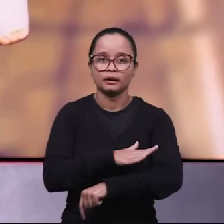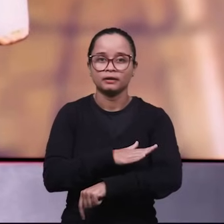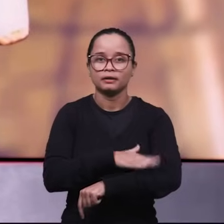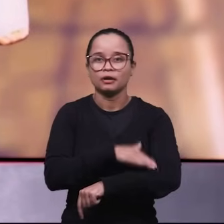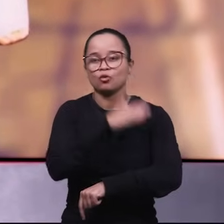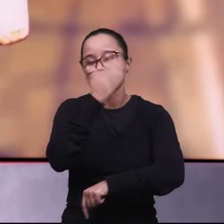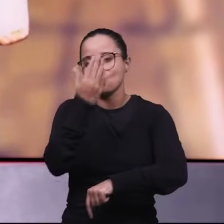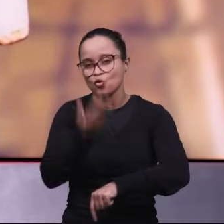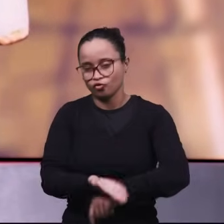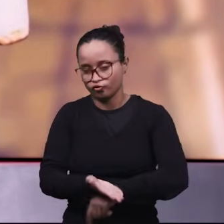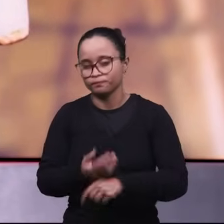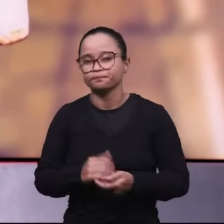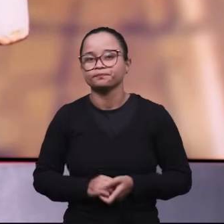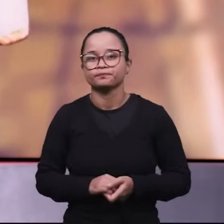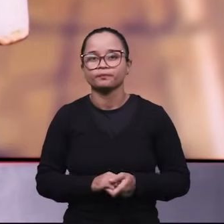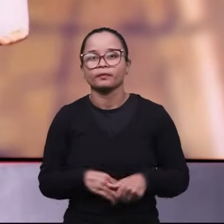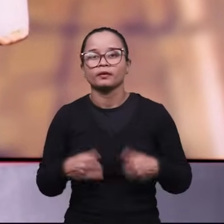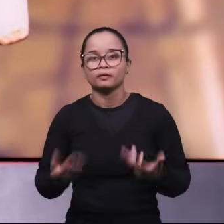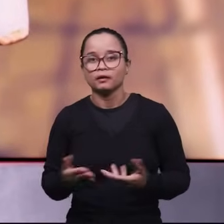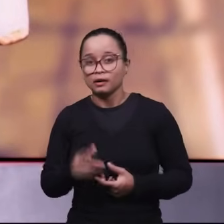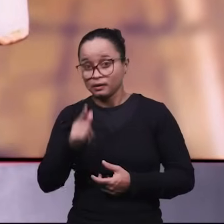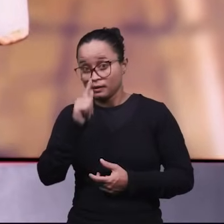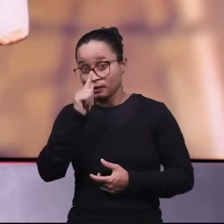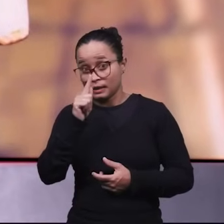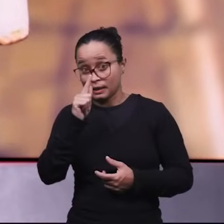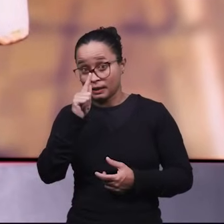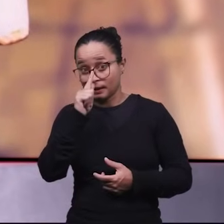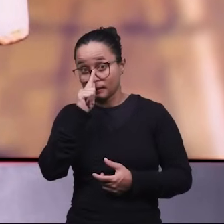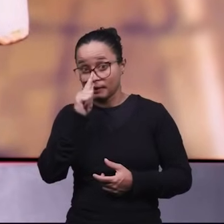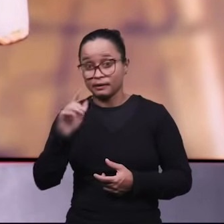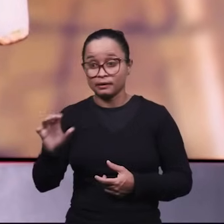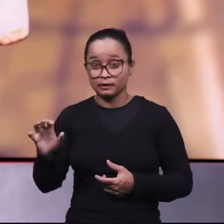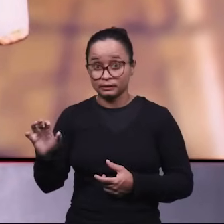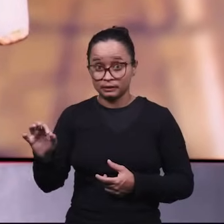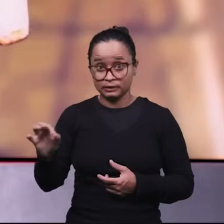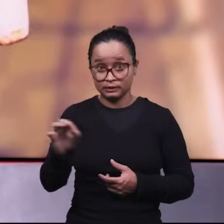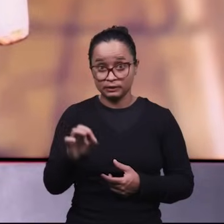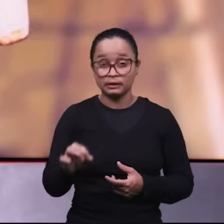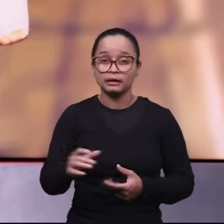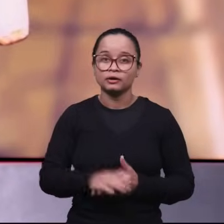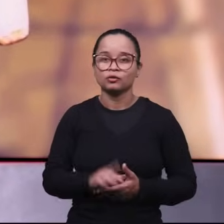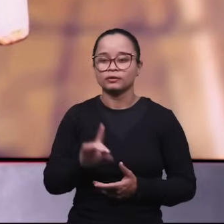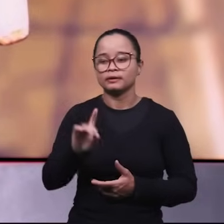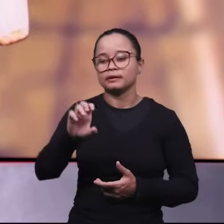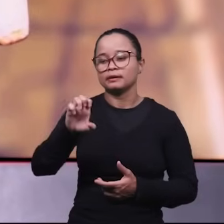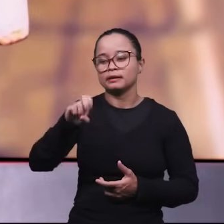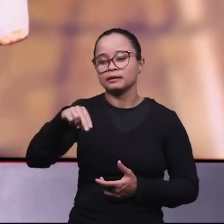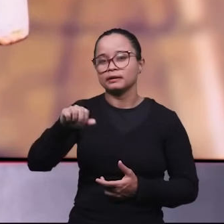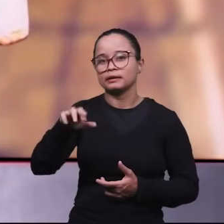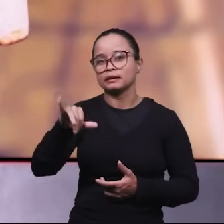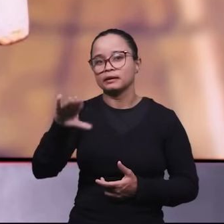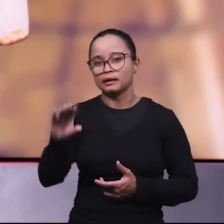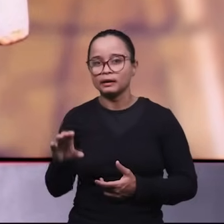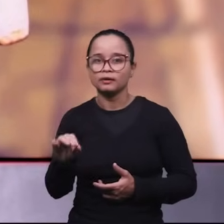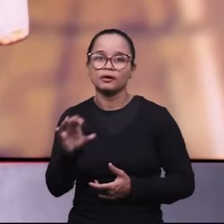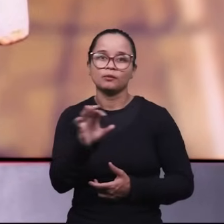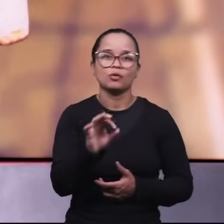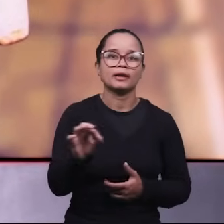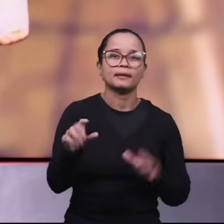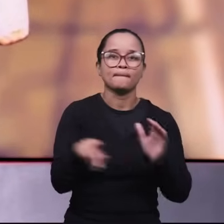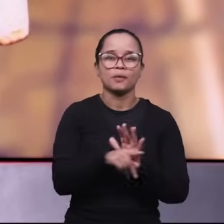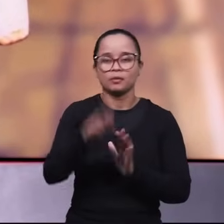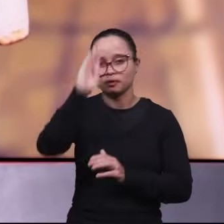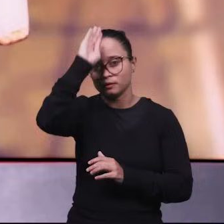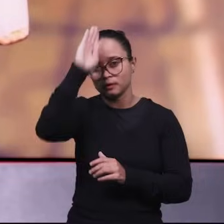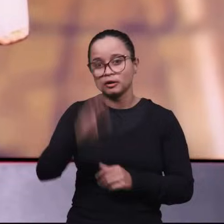a dracma era uma moeda grega e o denário uma moeda romana. As duas tinham o mesmo valor, o